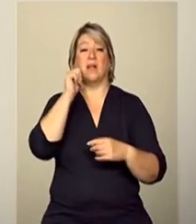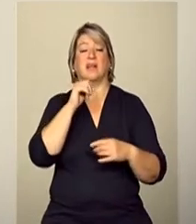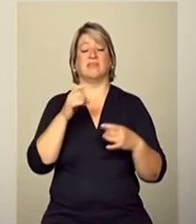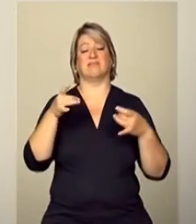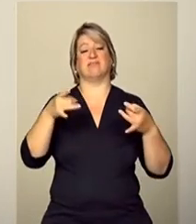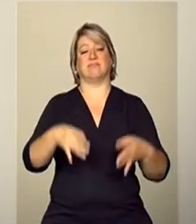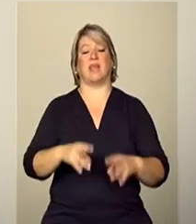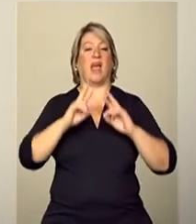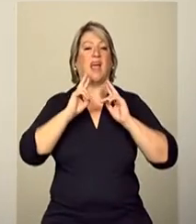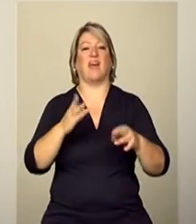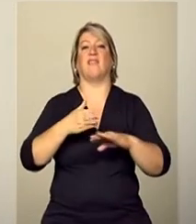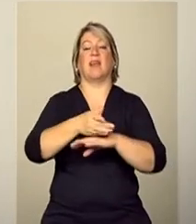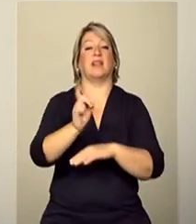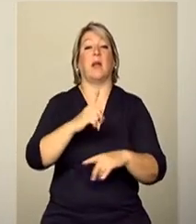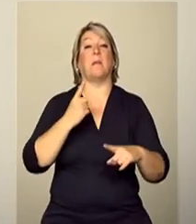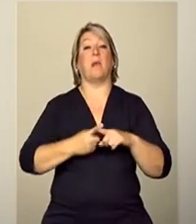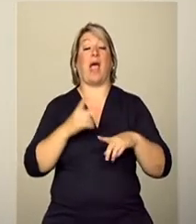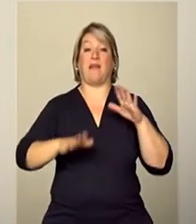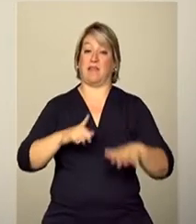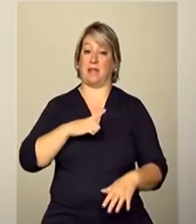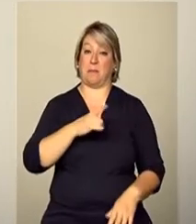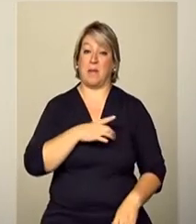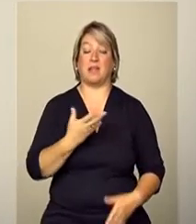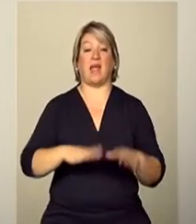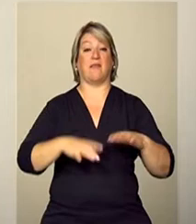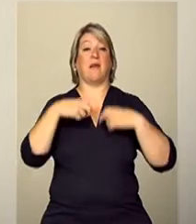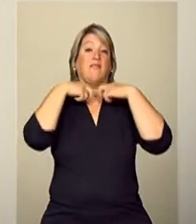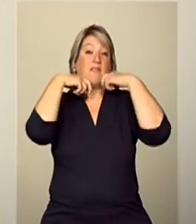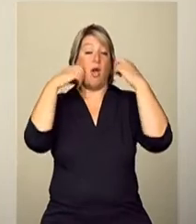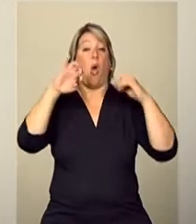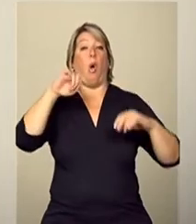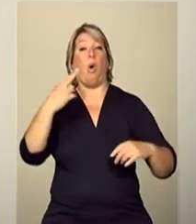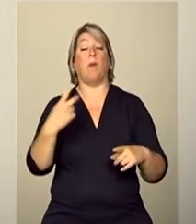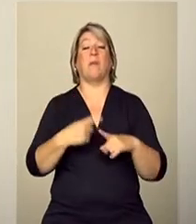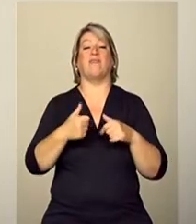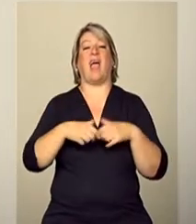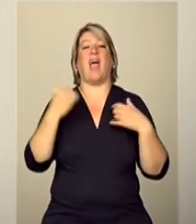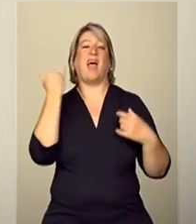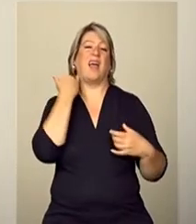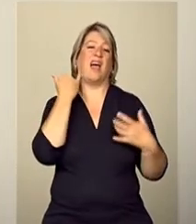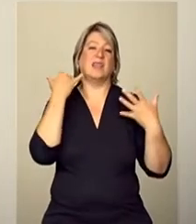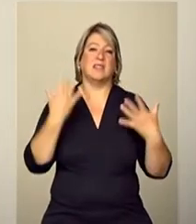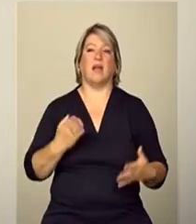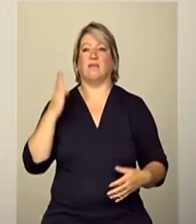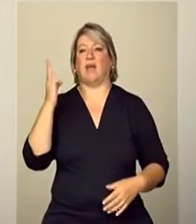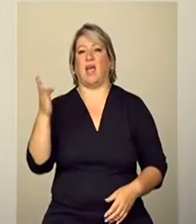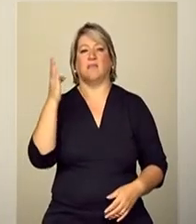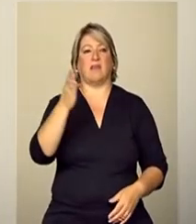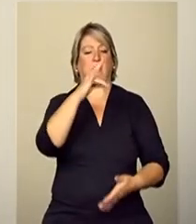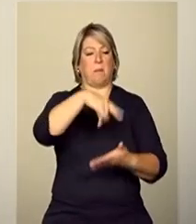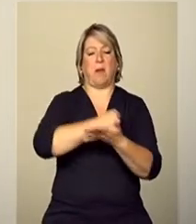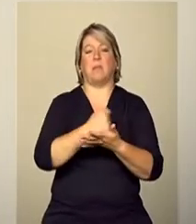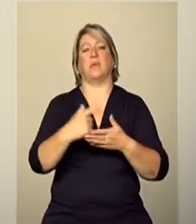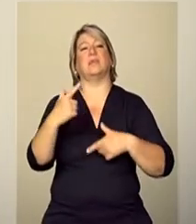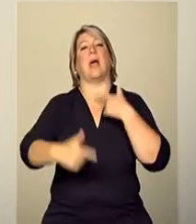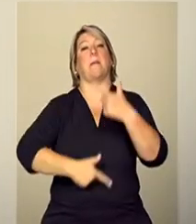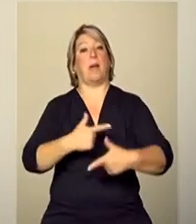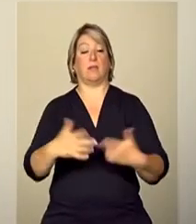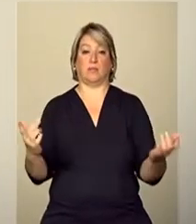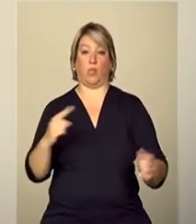de levar a denúncia adiante pô o medo vergonha ou porque ficam cansadas com a burocracia